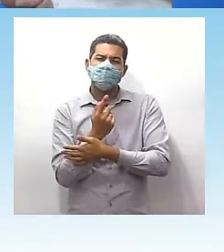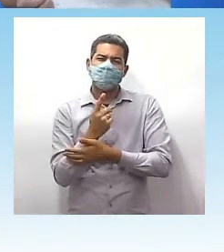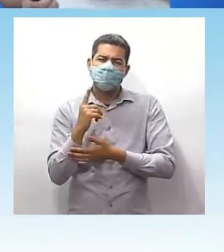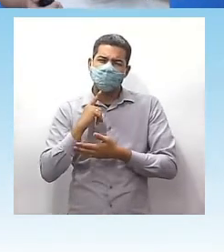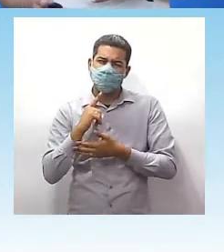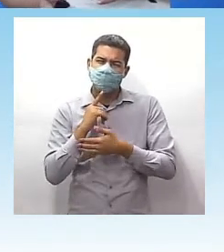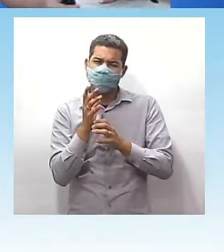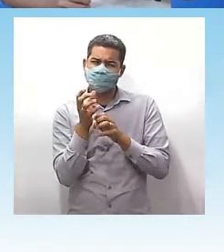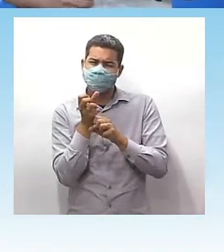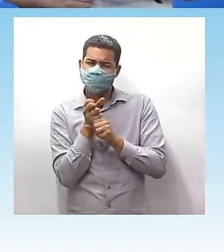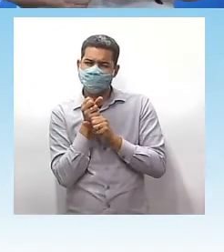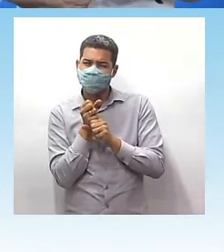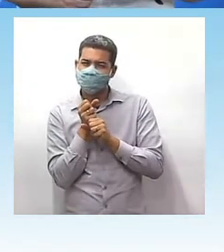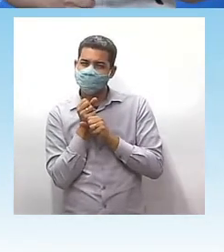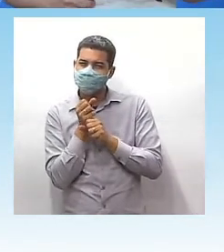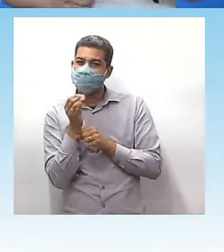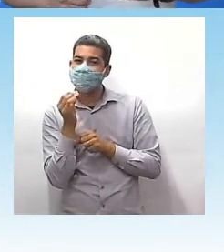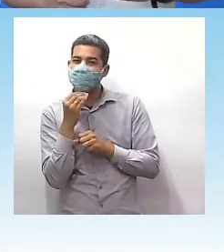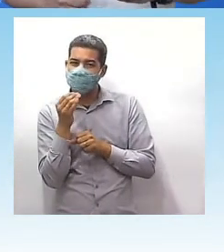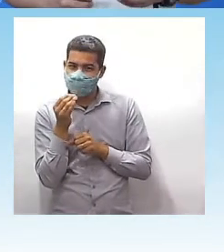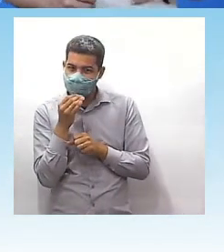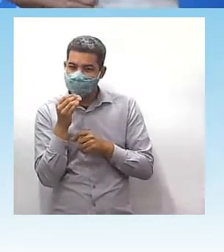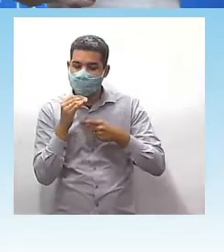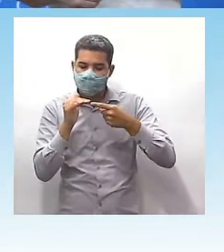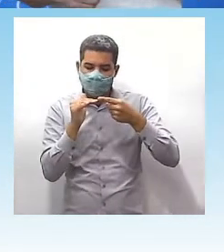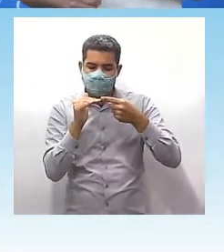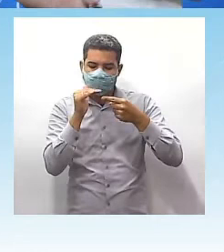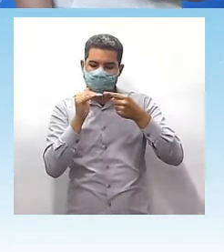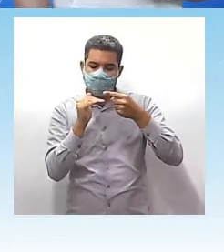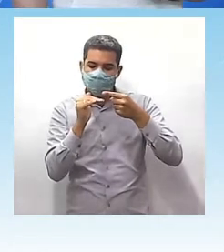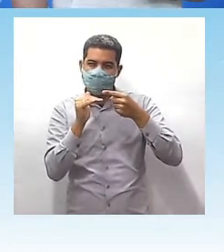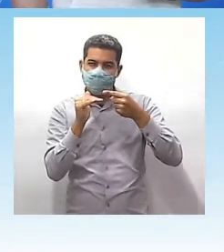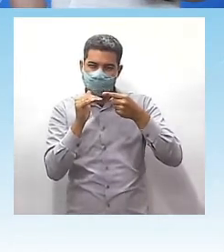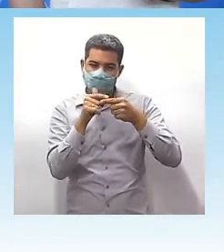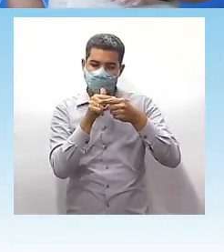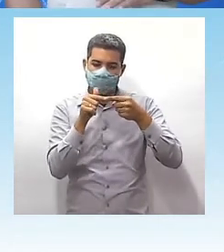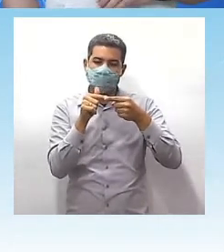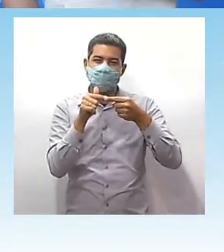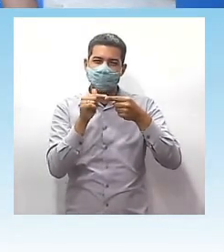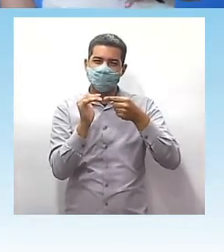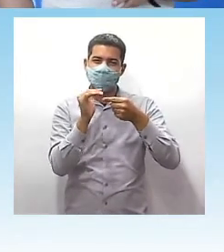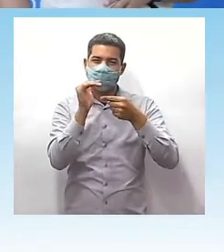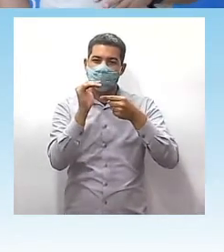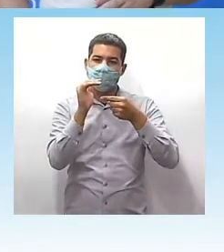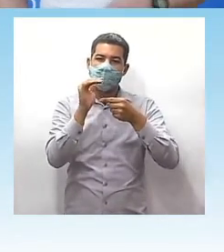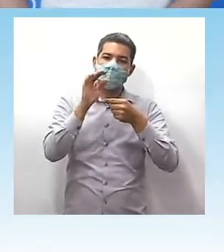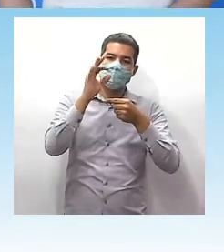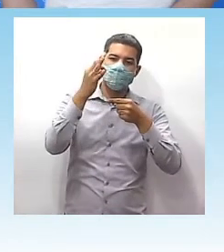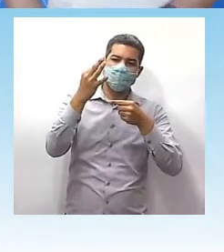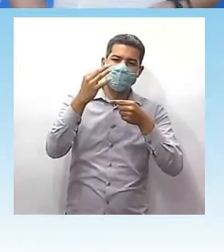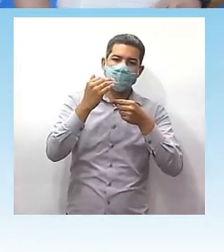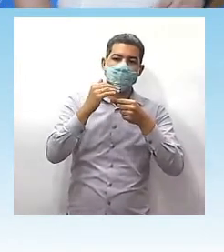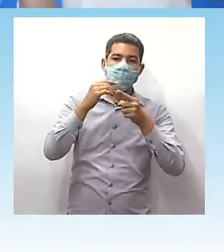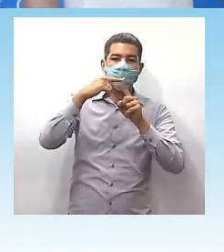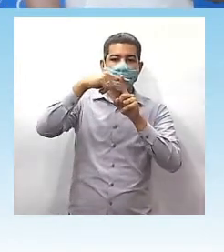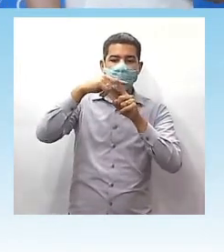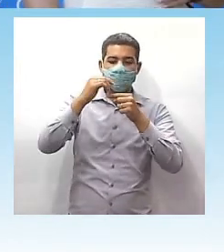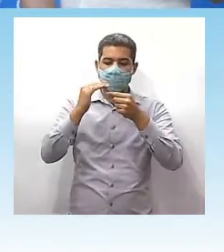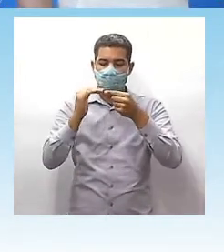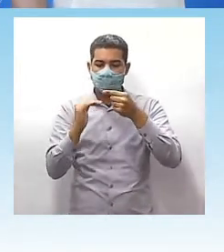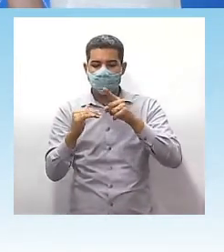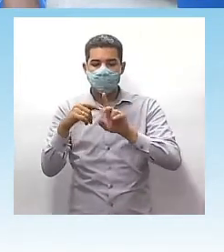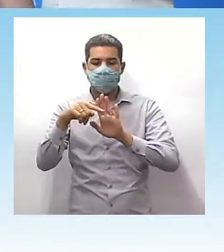resultados identificados. Então, se eu tenho uma margem de erro muito grande, não é muito confiável nesse gráfico, não. Isso é que é importante, tá?